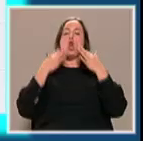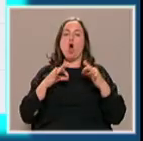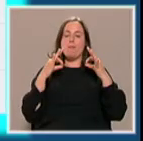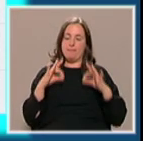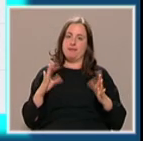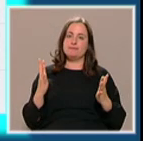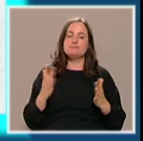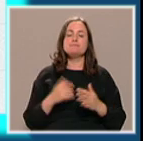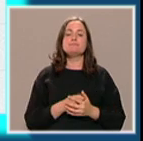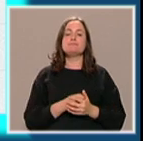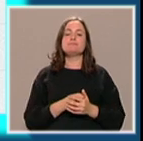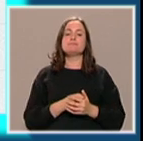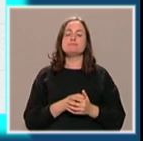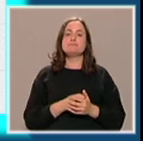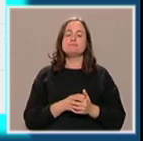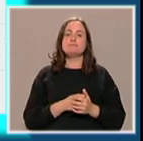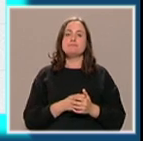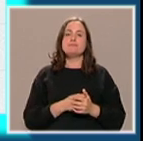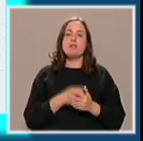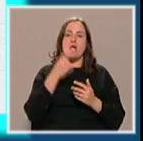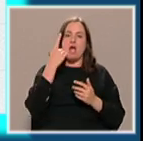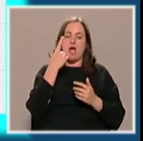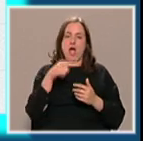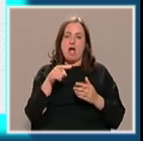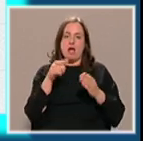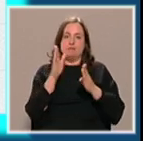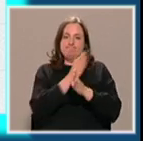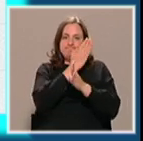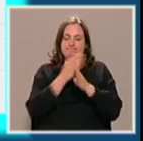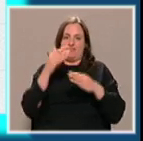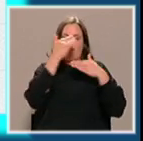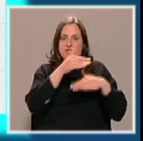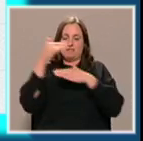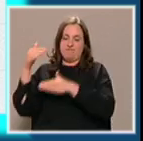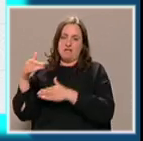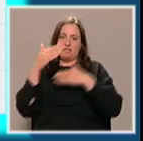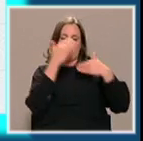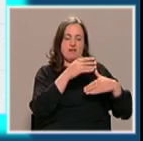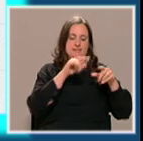em que se assiste a 2 divisões, uma fase embrionária, que